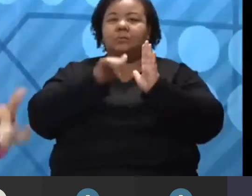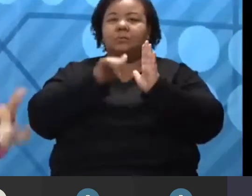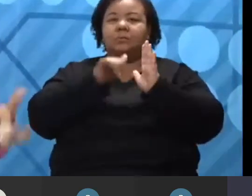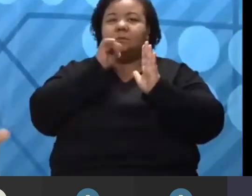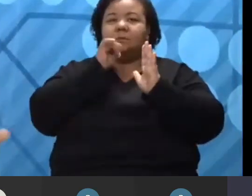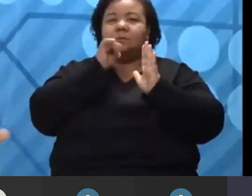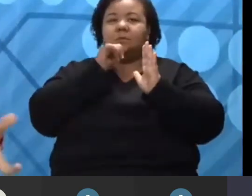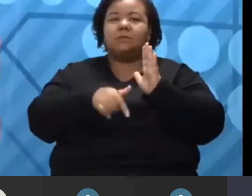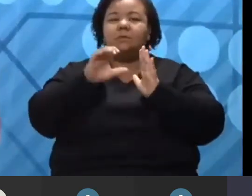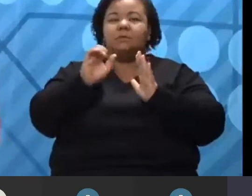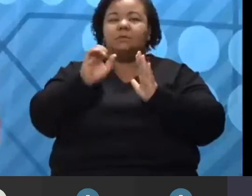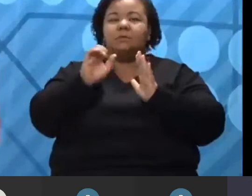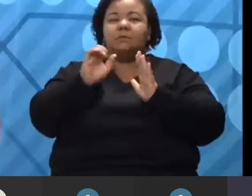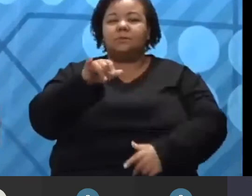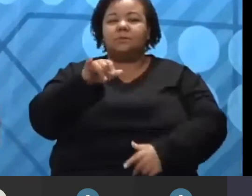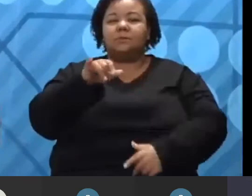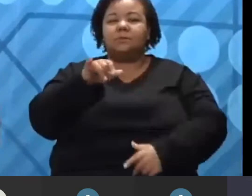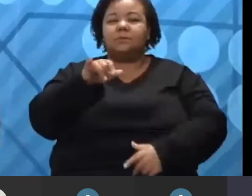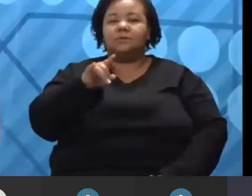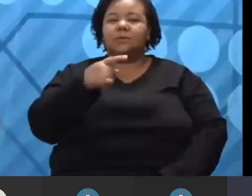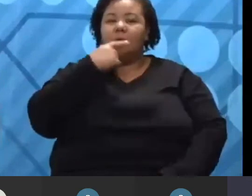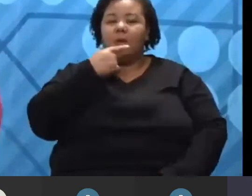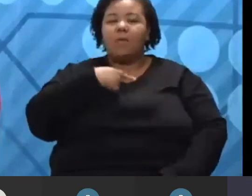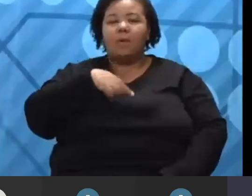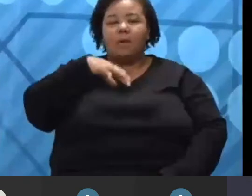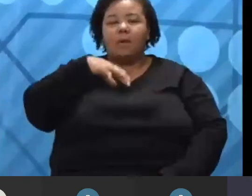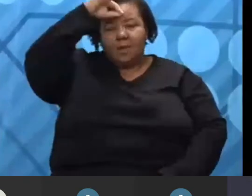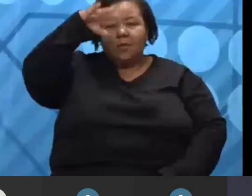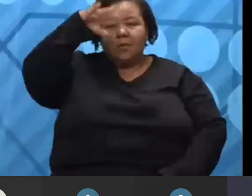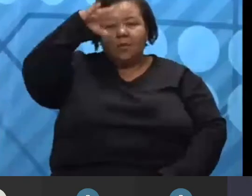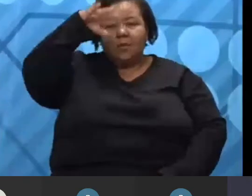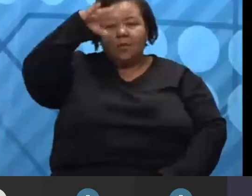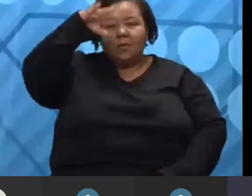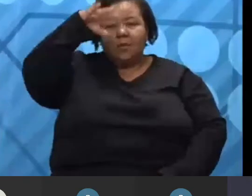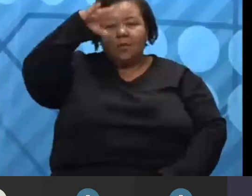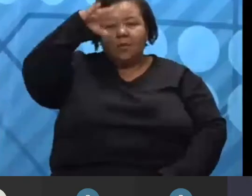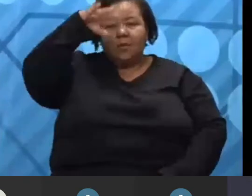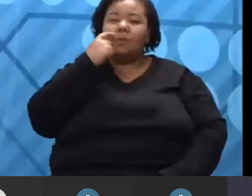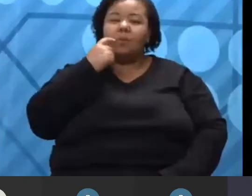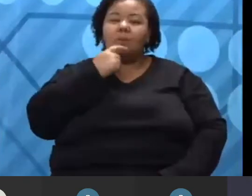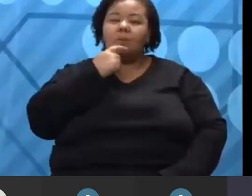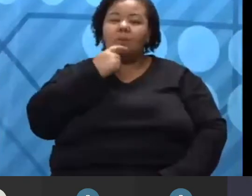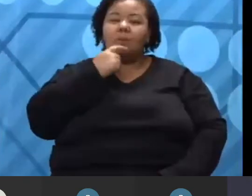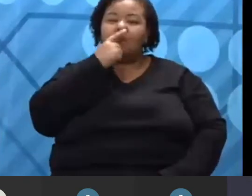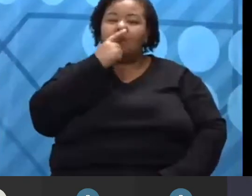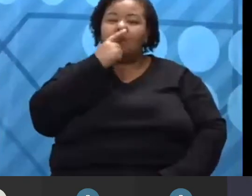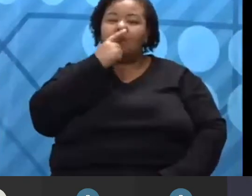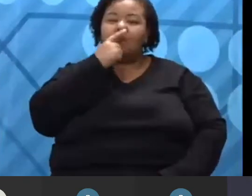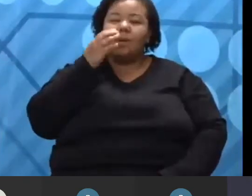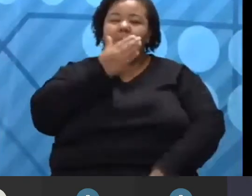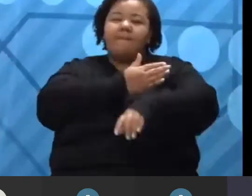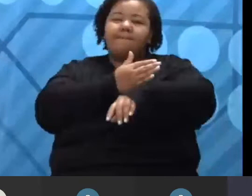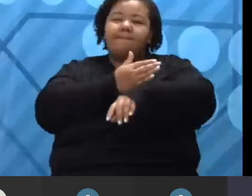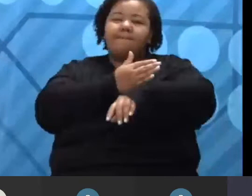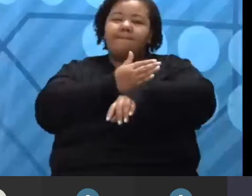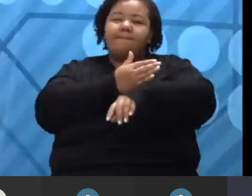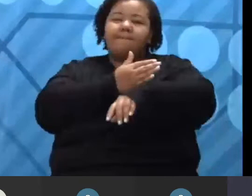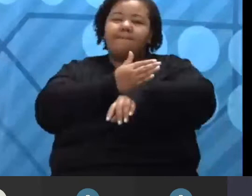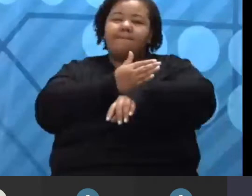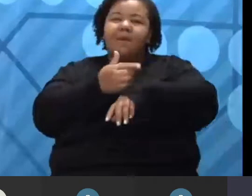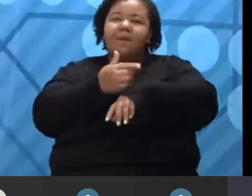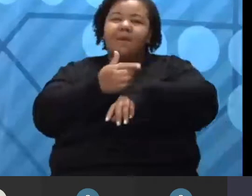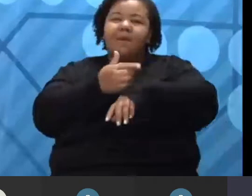oral e a candidíase vaginal. Então, quando nós temos aquelas bolinhas brancas espalhadas por toda a nossa cavidade